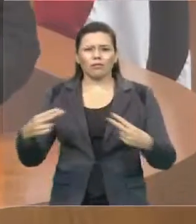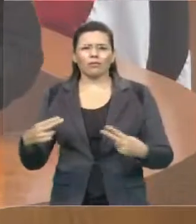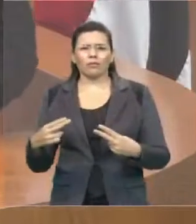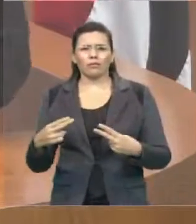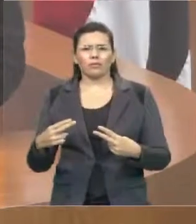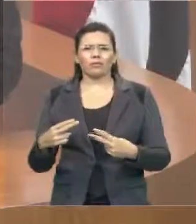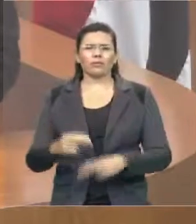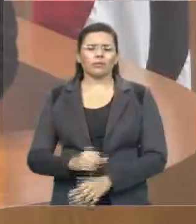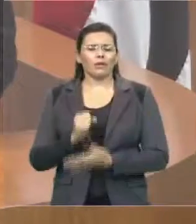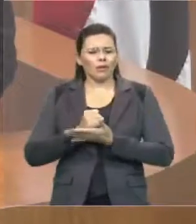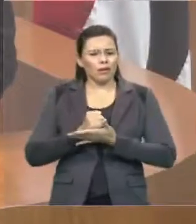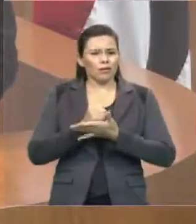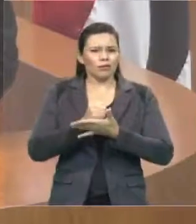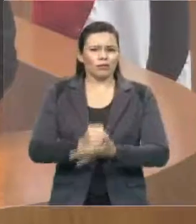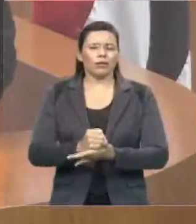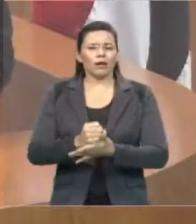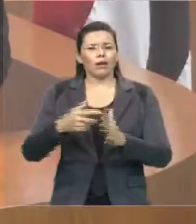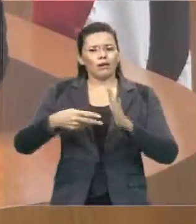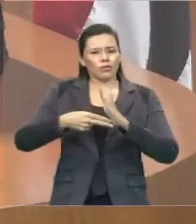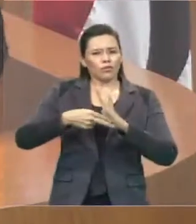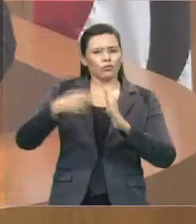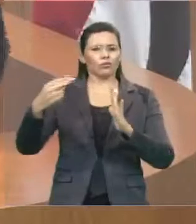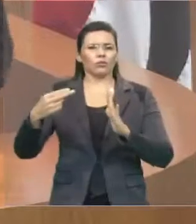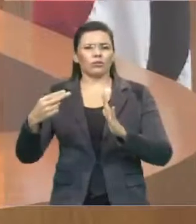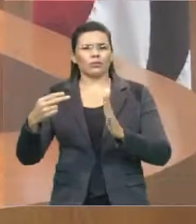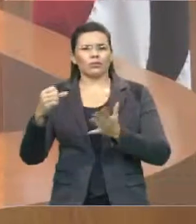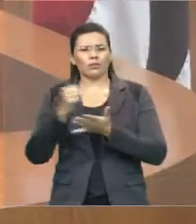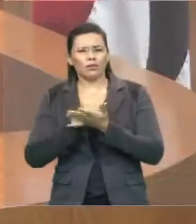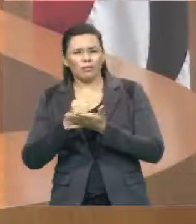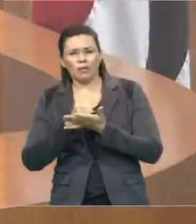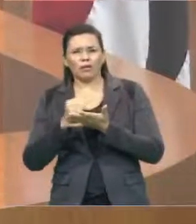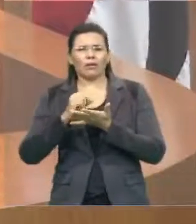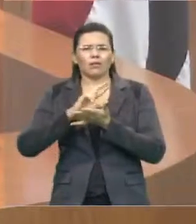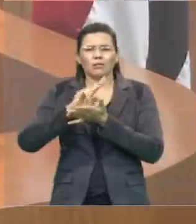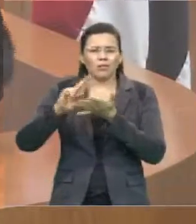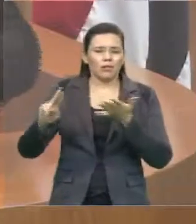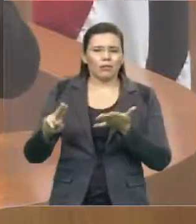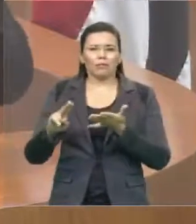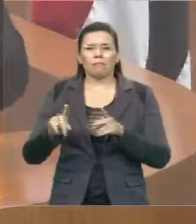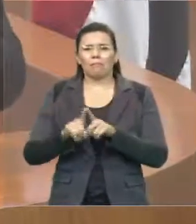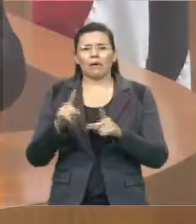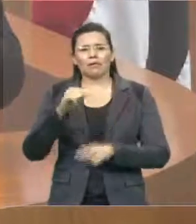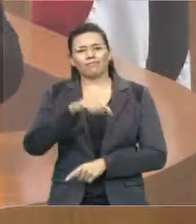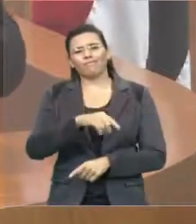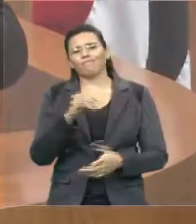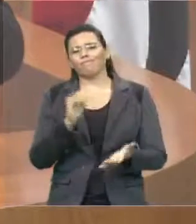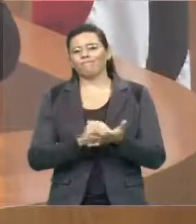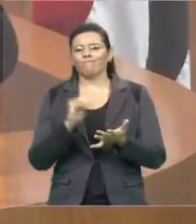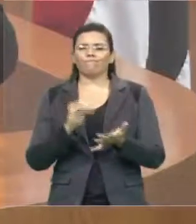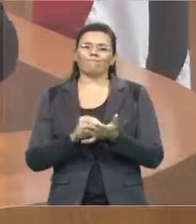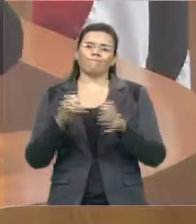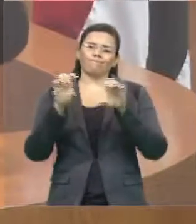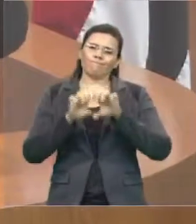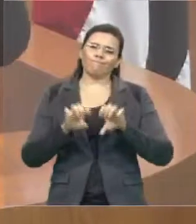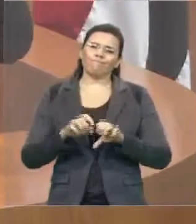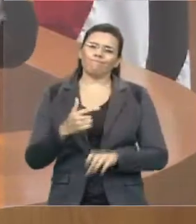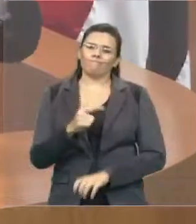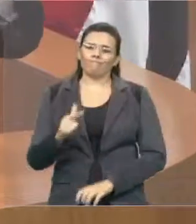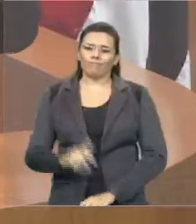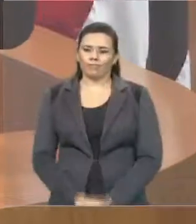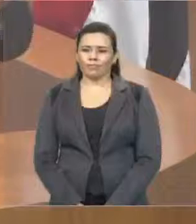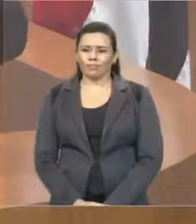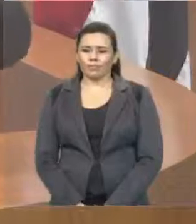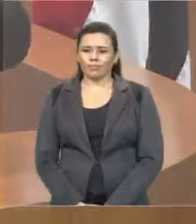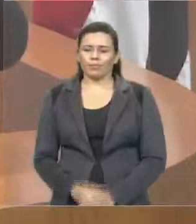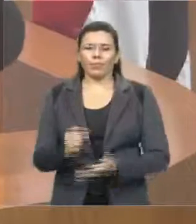procedimentos. O doutor Salazar diz, inclusive, na sua denúncia, que falta um medicamento na